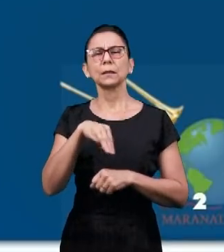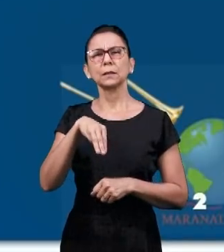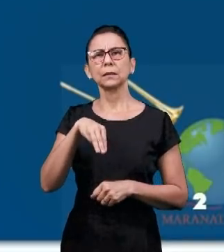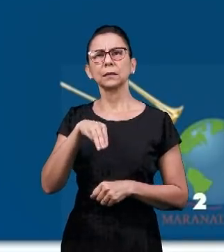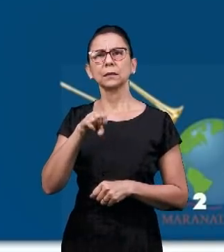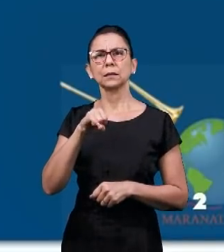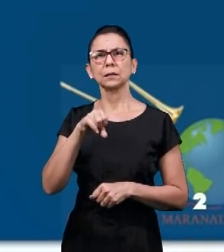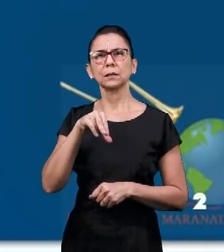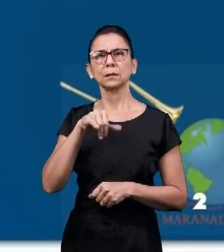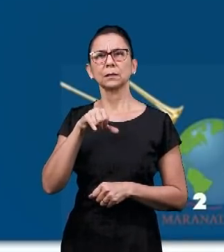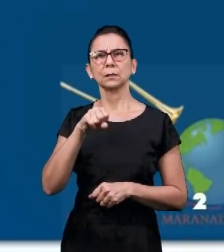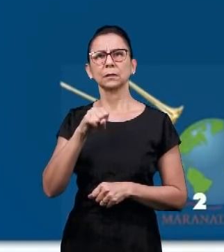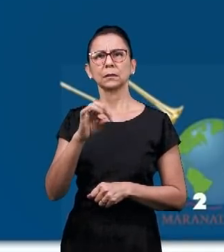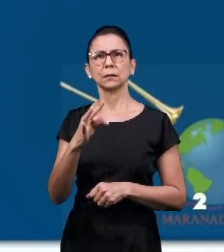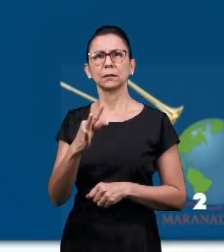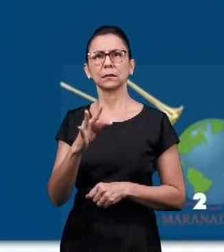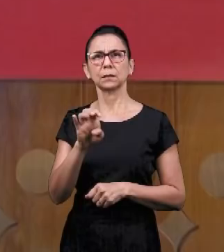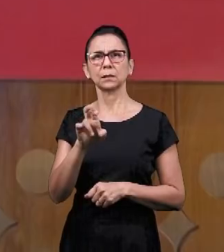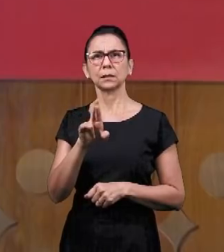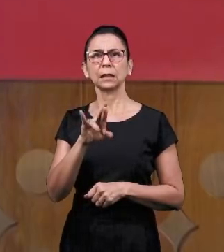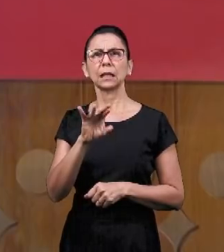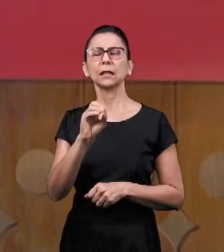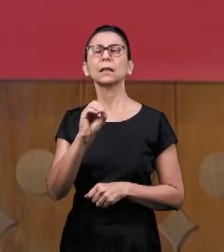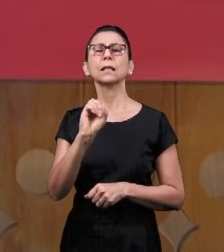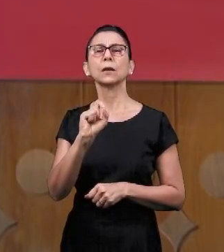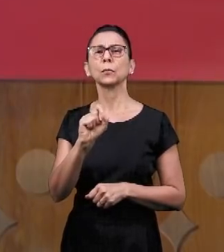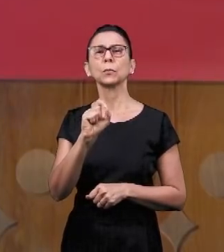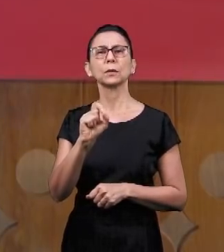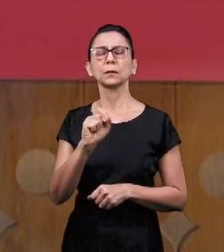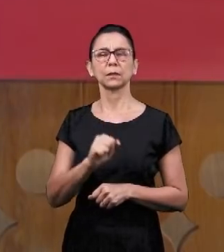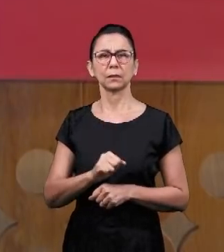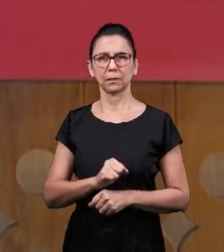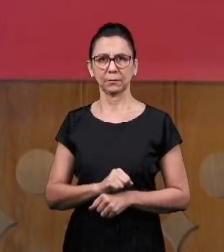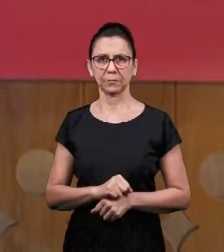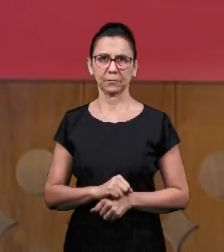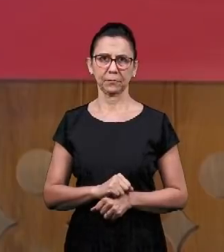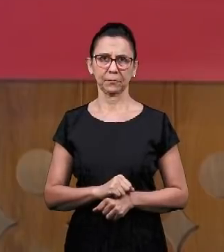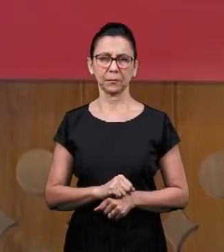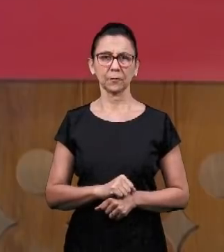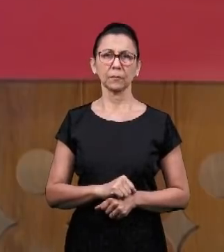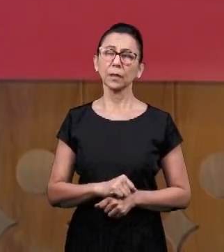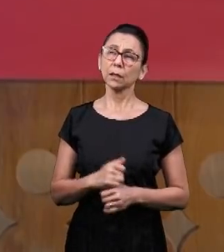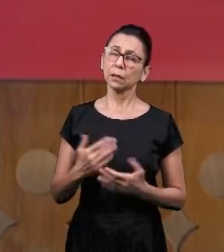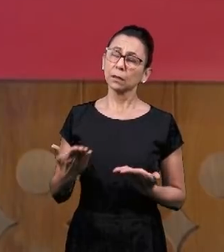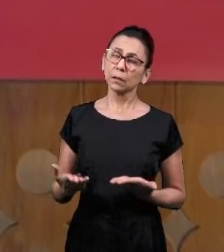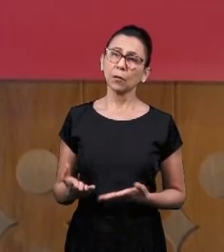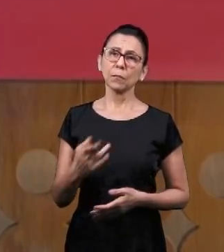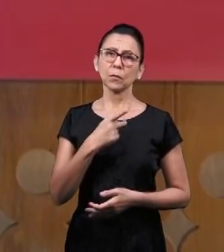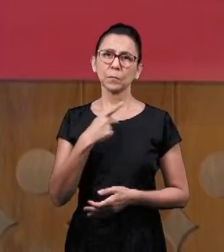ministério, quando o Senhor nos chamou para uma obra,